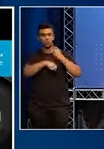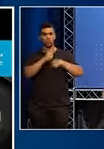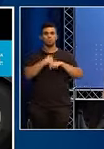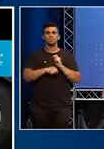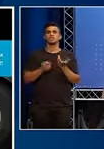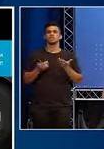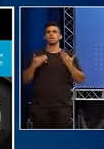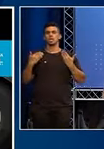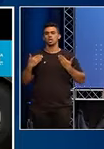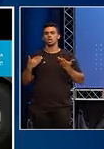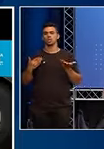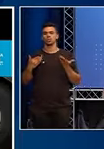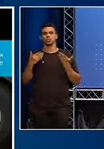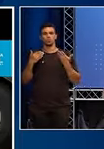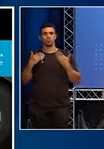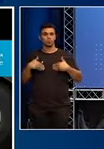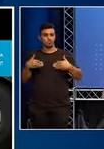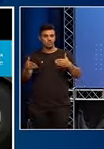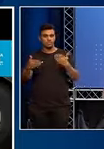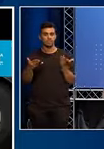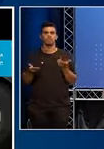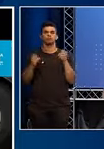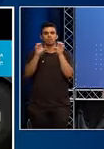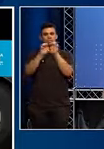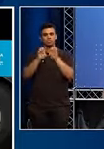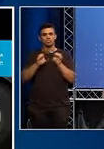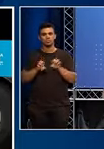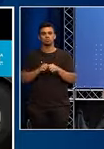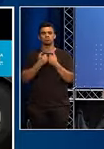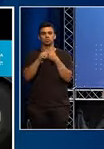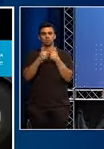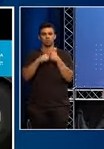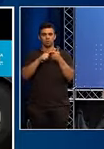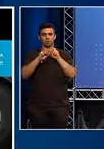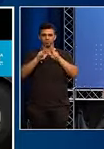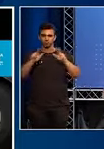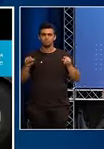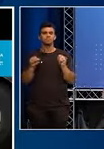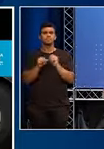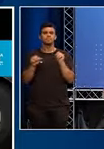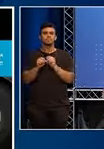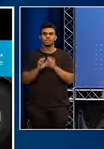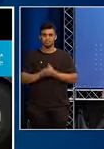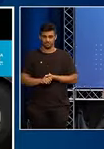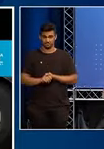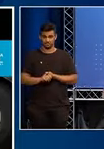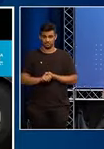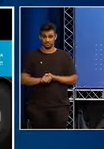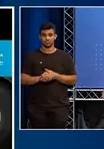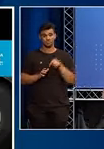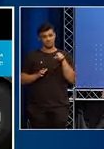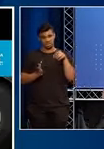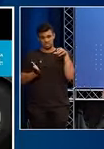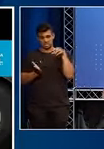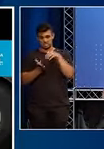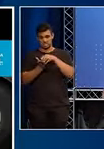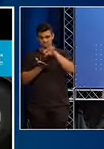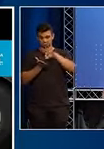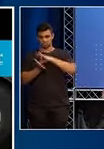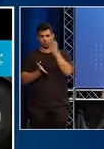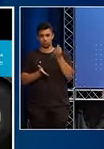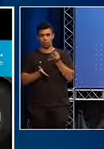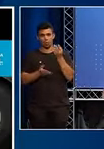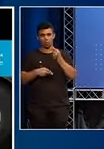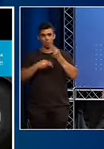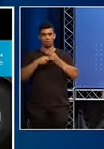do Ministério da Infraestrutura e do presidente fez? Com uma central de registro, simplesmente, o banco, a Caixa